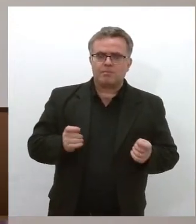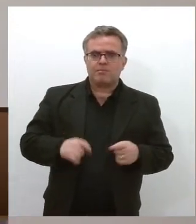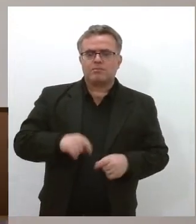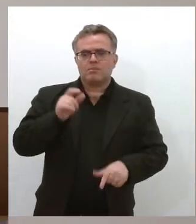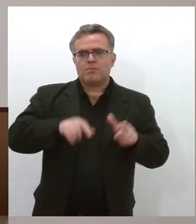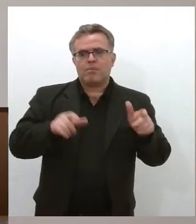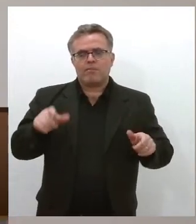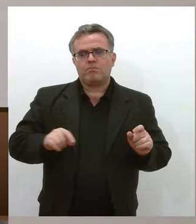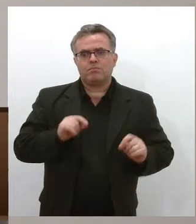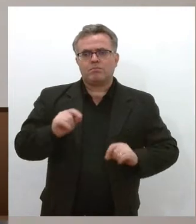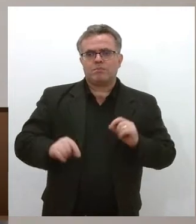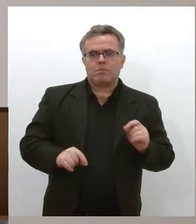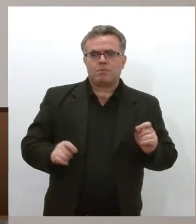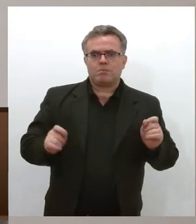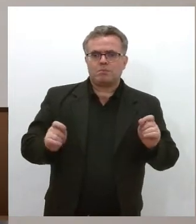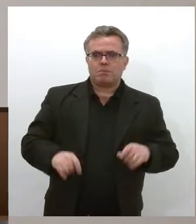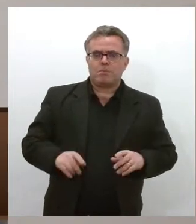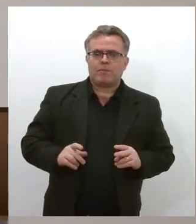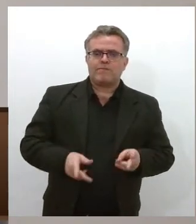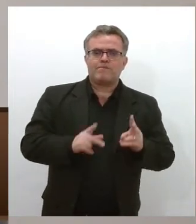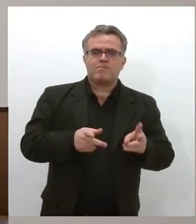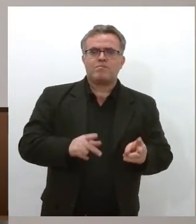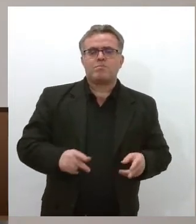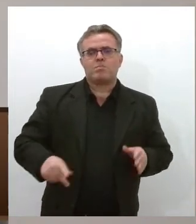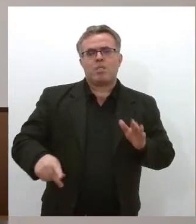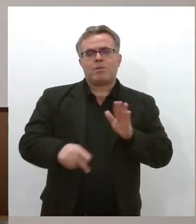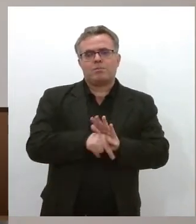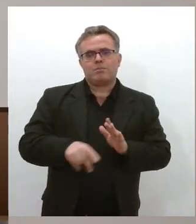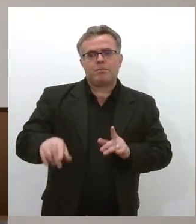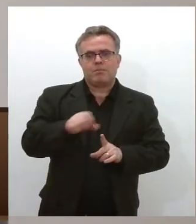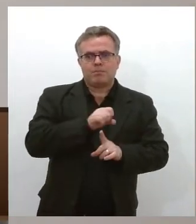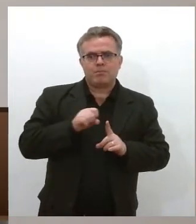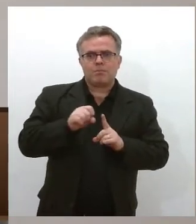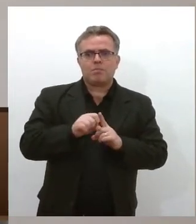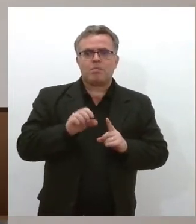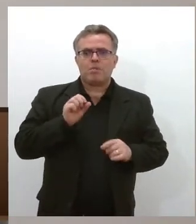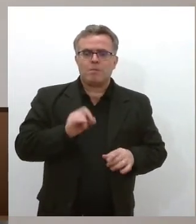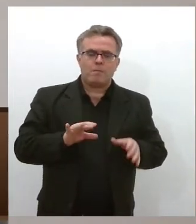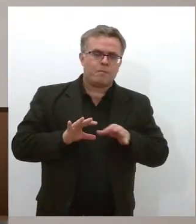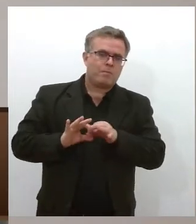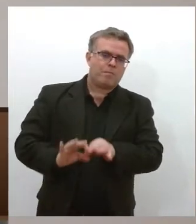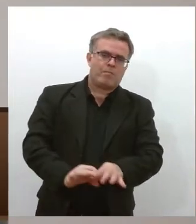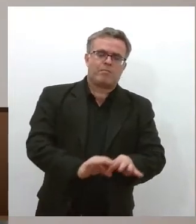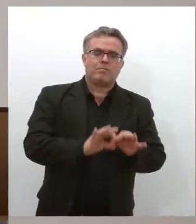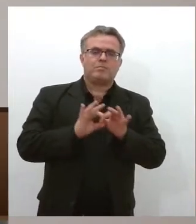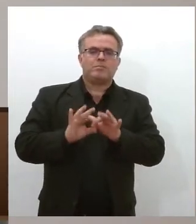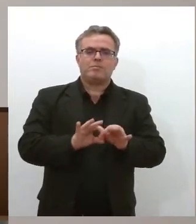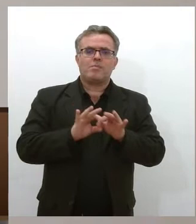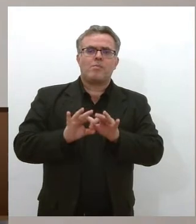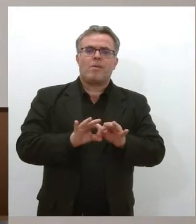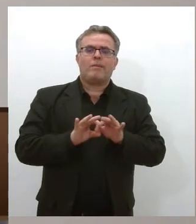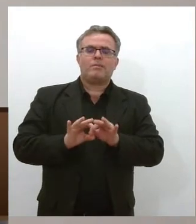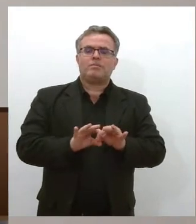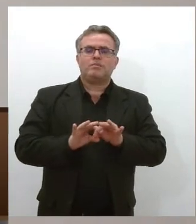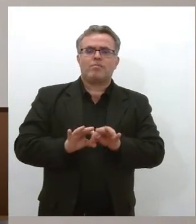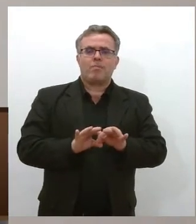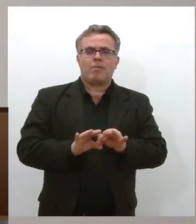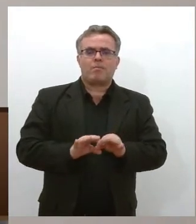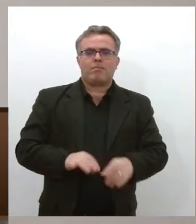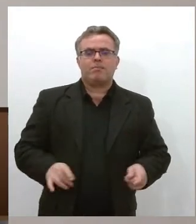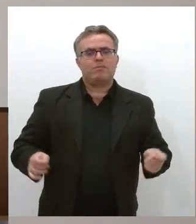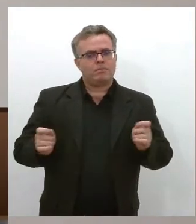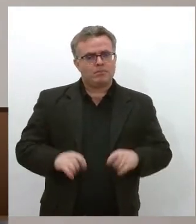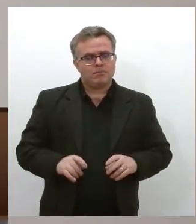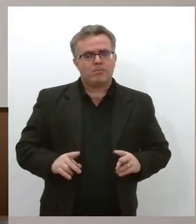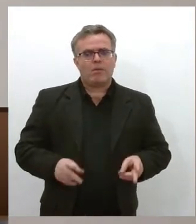coletivo, de um segmento da sociedade que, quando se une, né, junta todos os pontos positivos e constrói algo